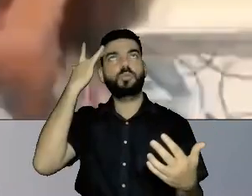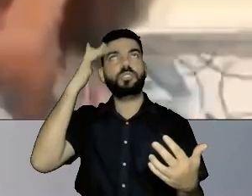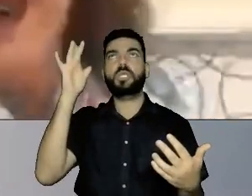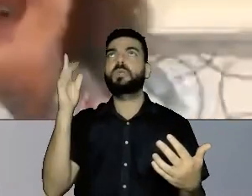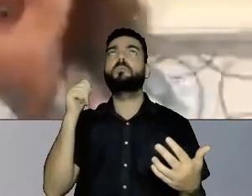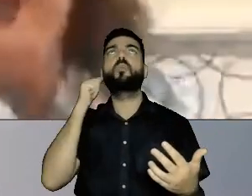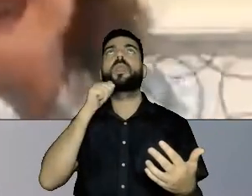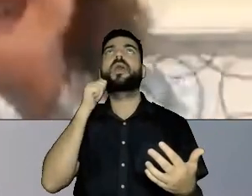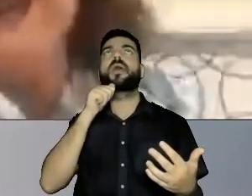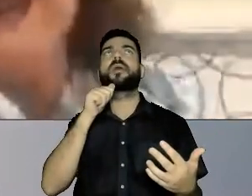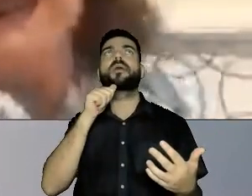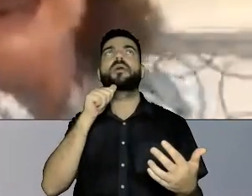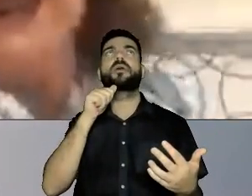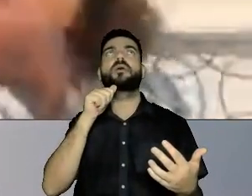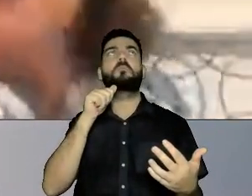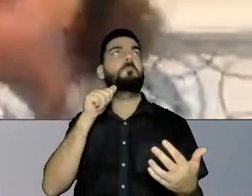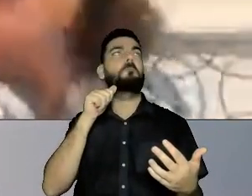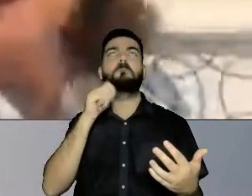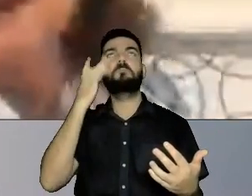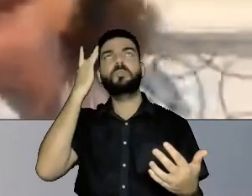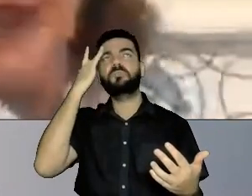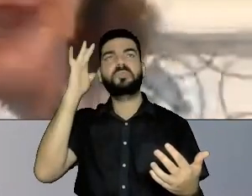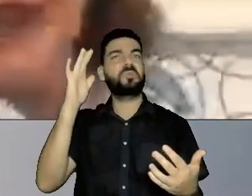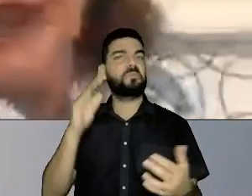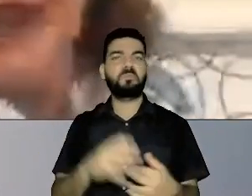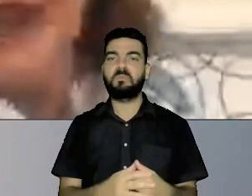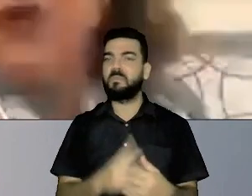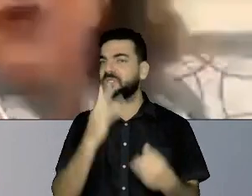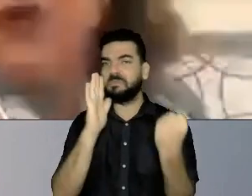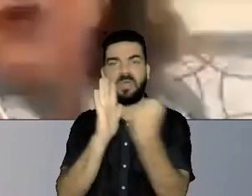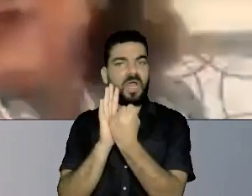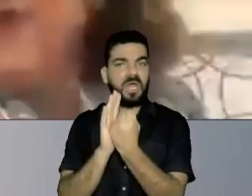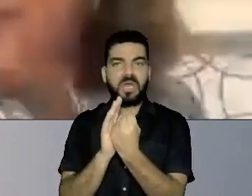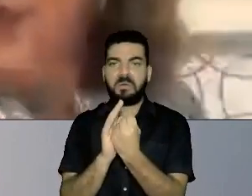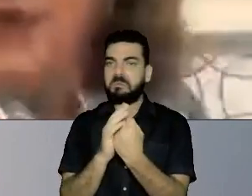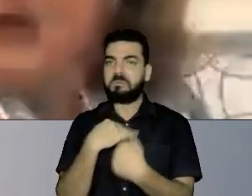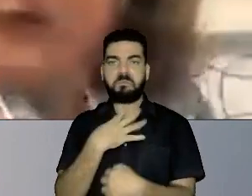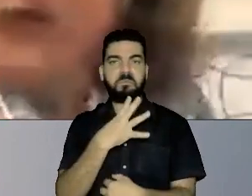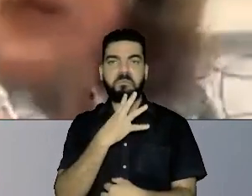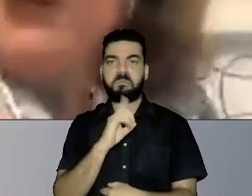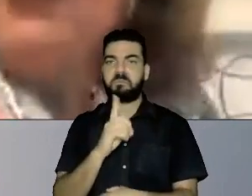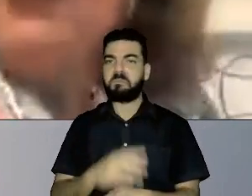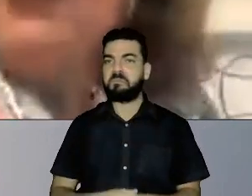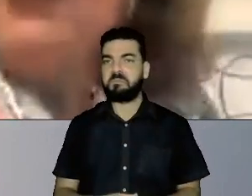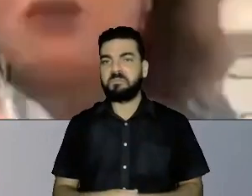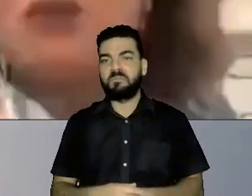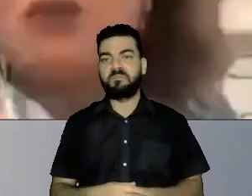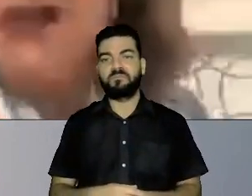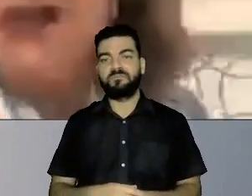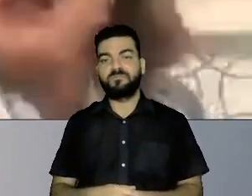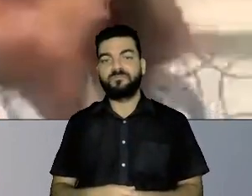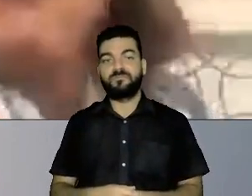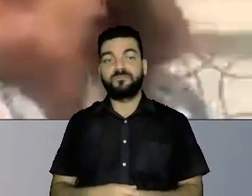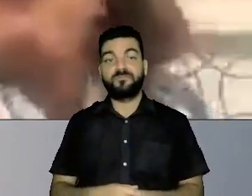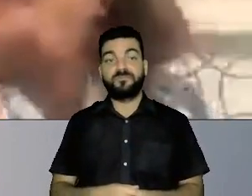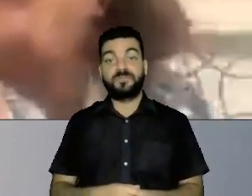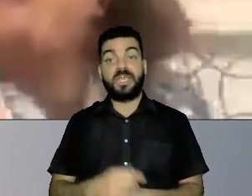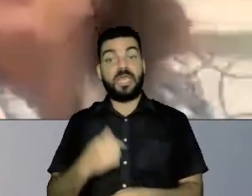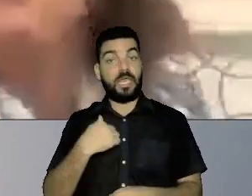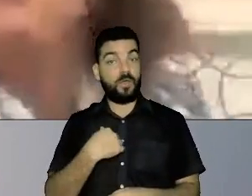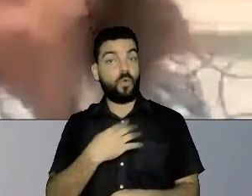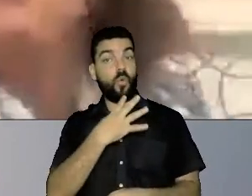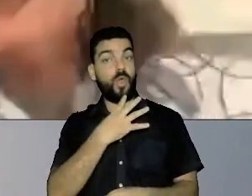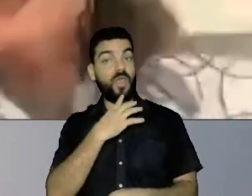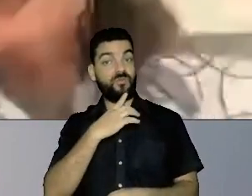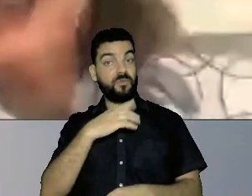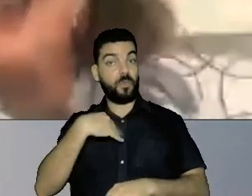uma mulher grafiteira que tem uma marca. Eu sei que tem o grafiteiro que sempre quando eu passo em São Paulo eu